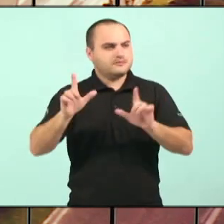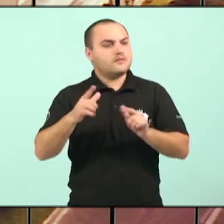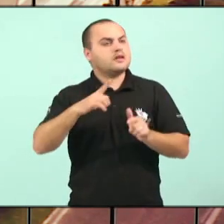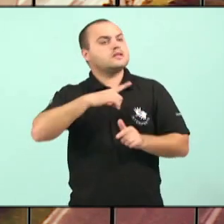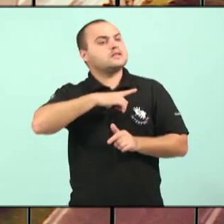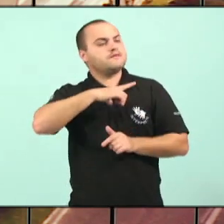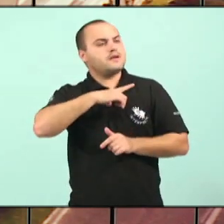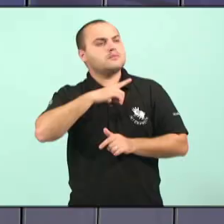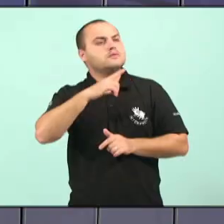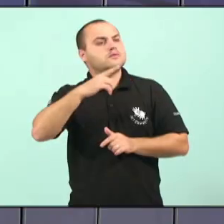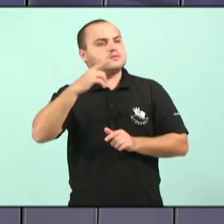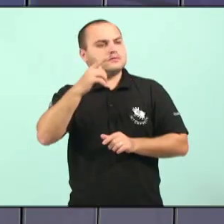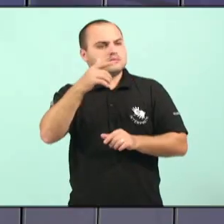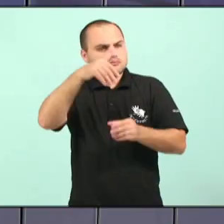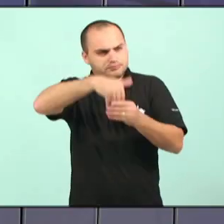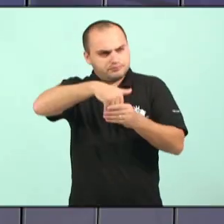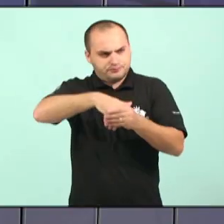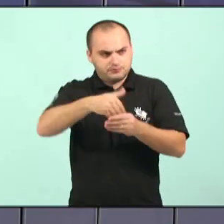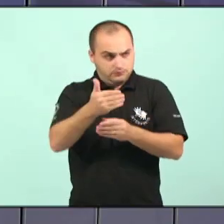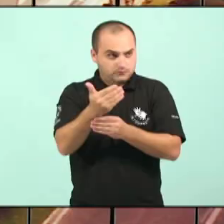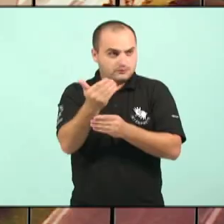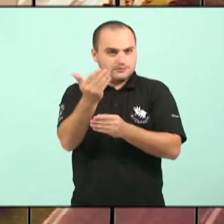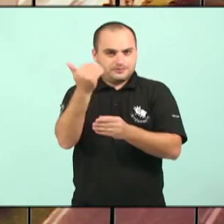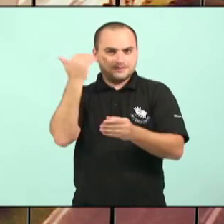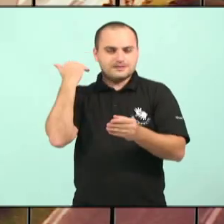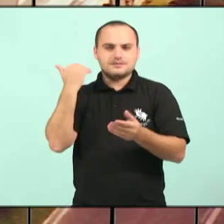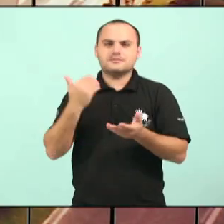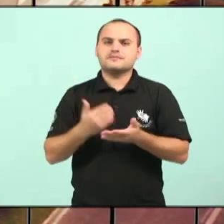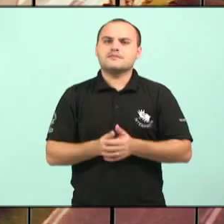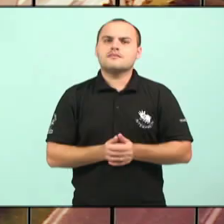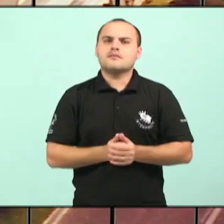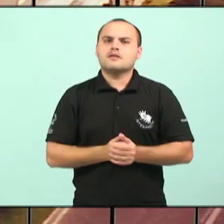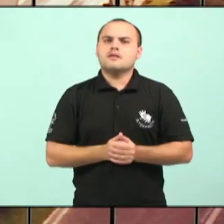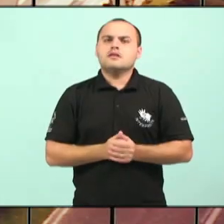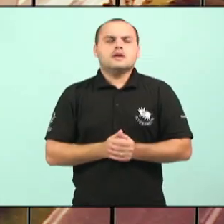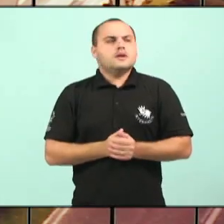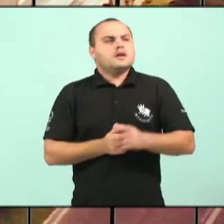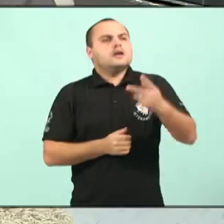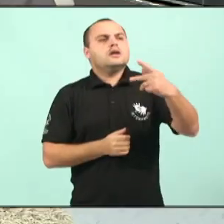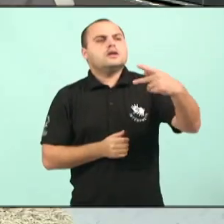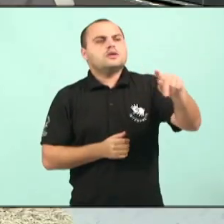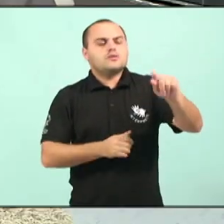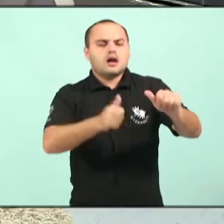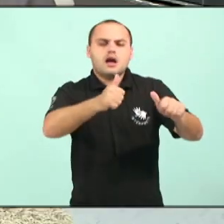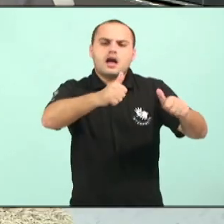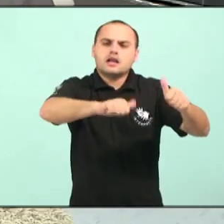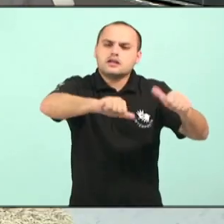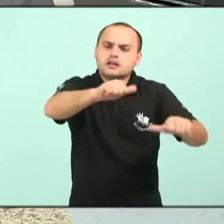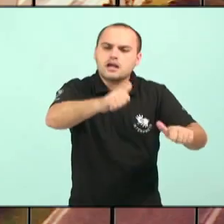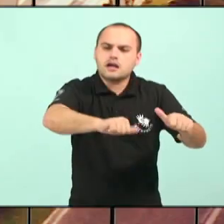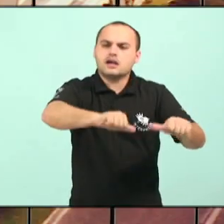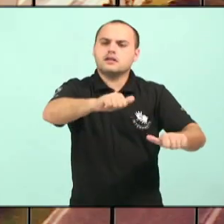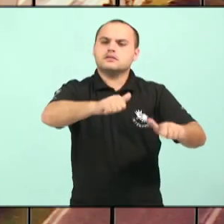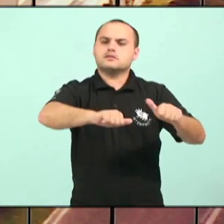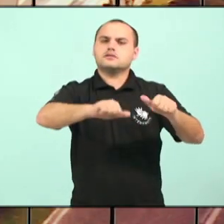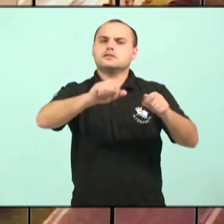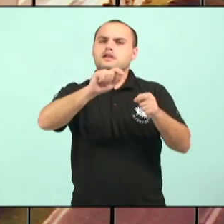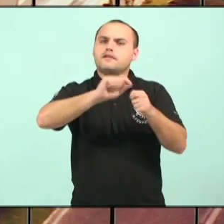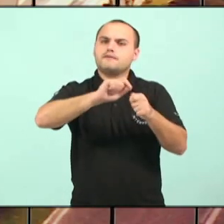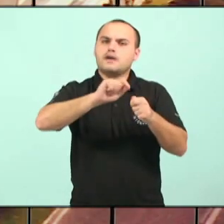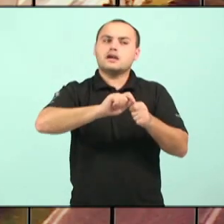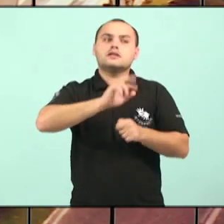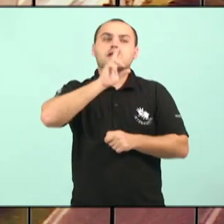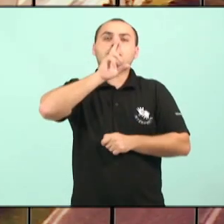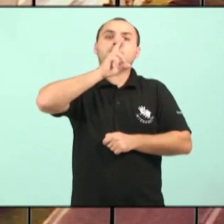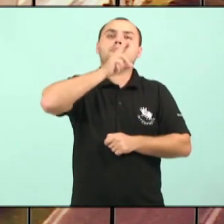eleições dias atrás, né? Que análise o senhor faz dos resultados